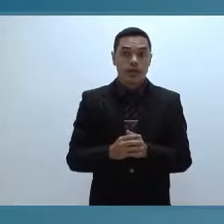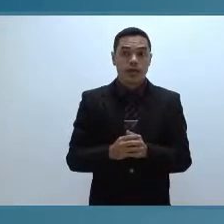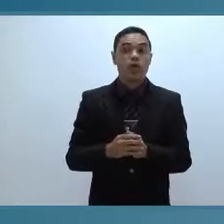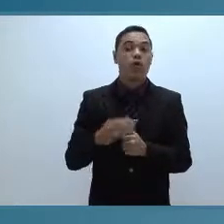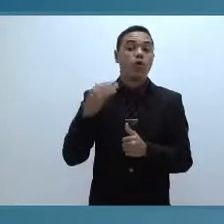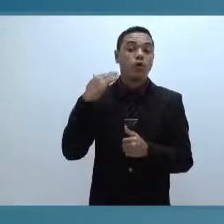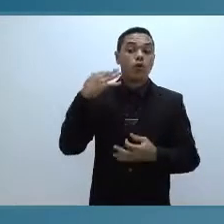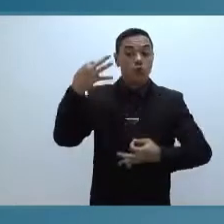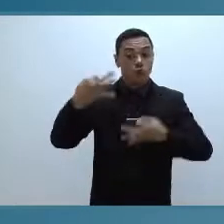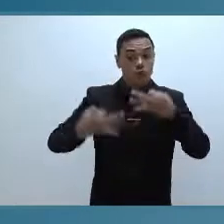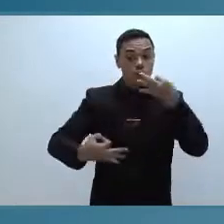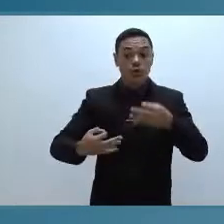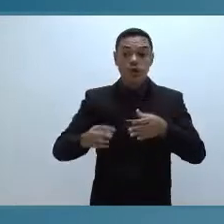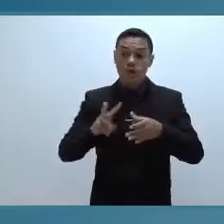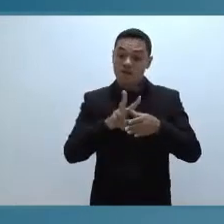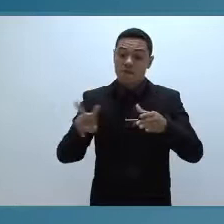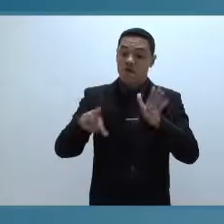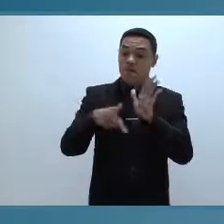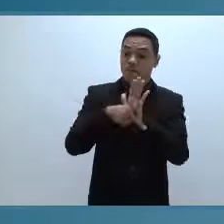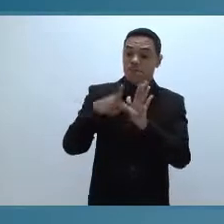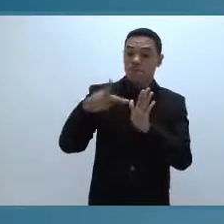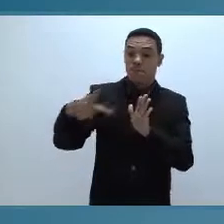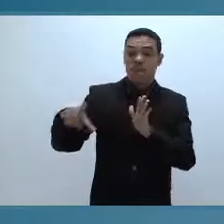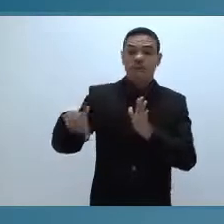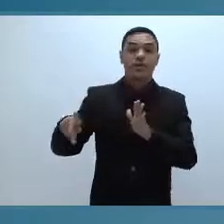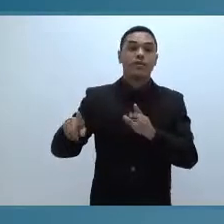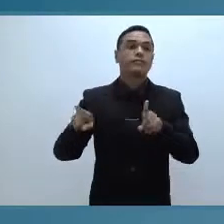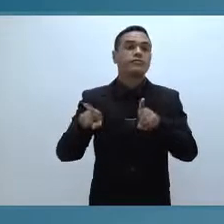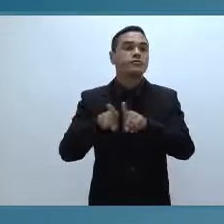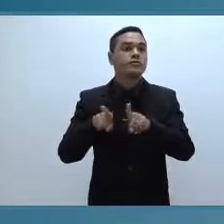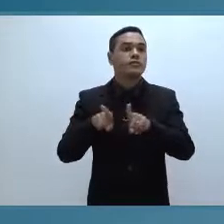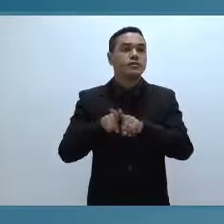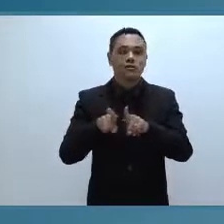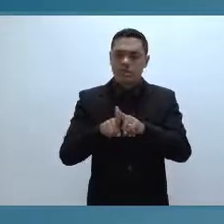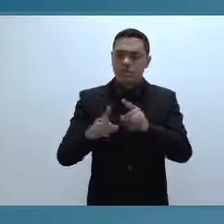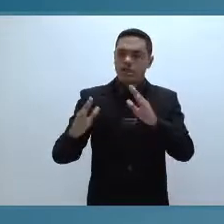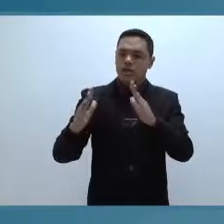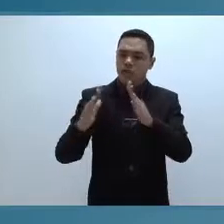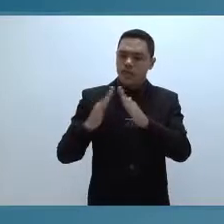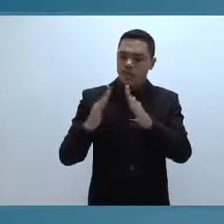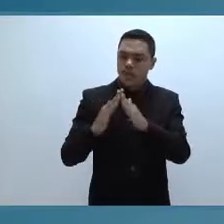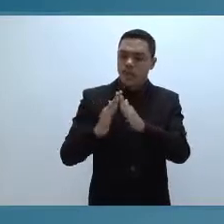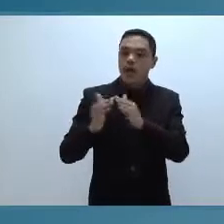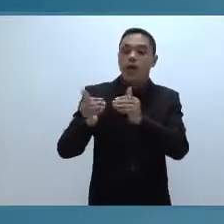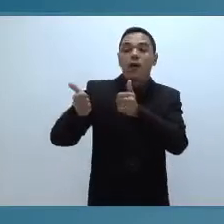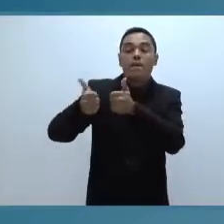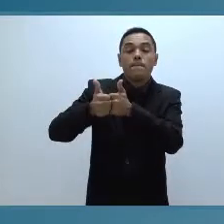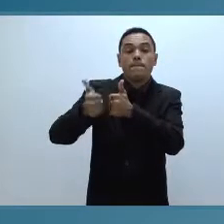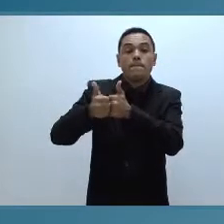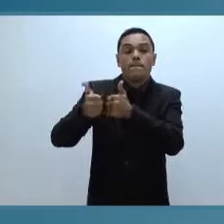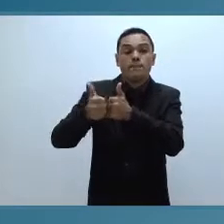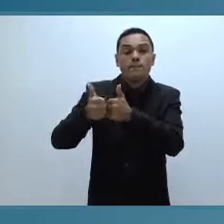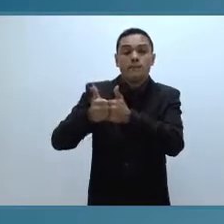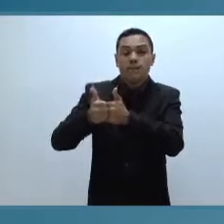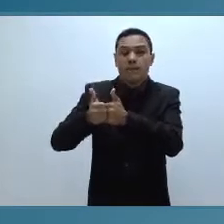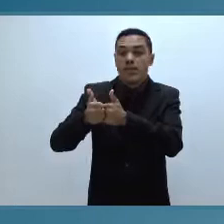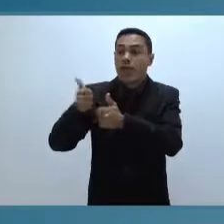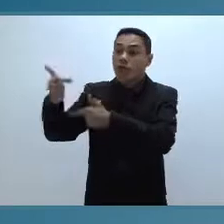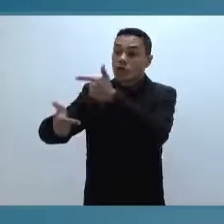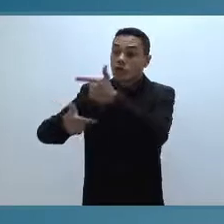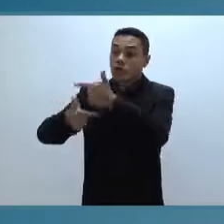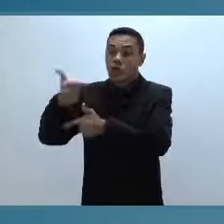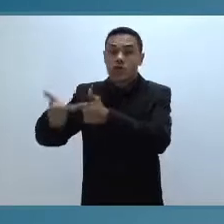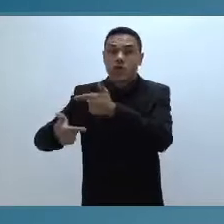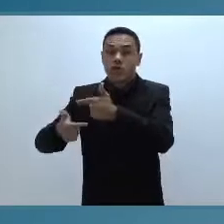vara, mas também que ele tenha residência e domicílio no seu local de trabalho. Isso é tão importante que